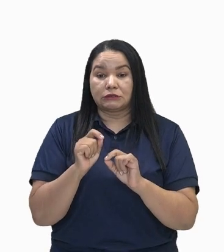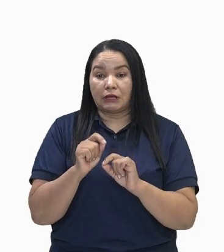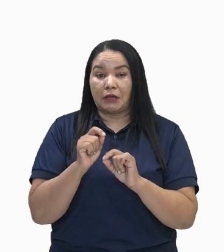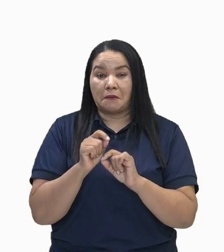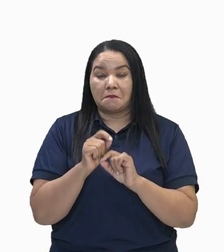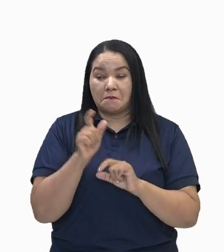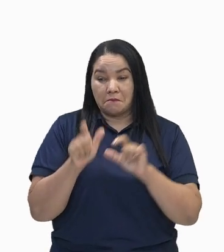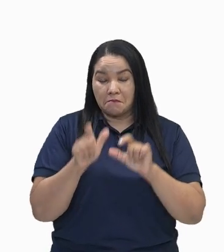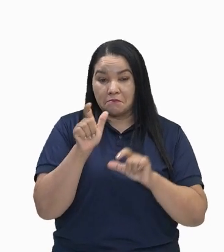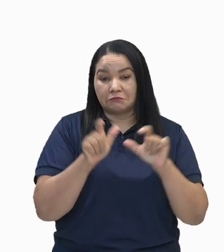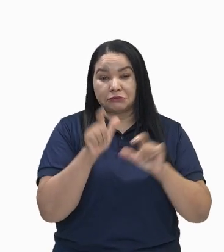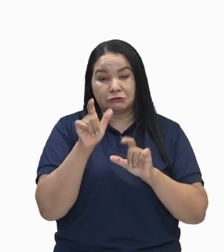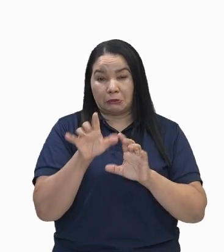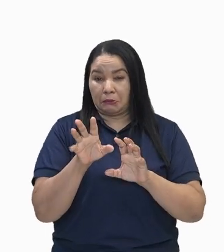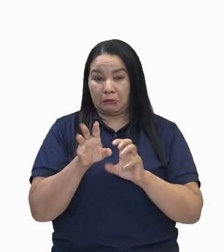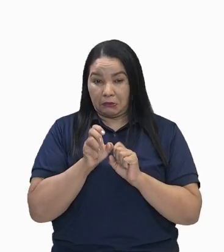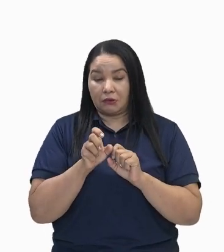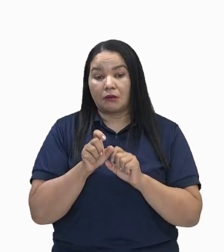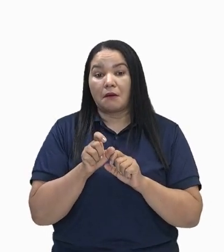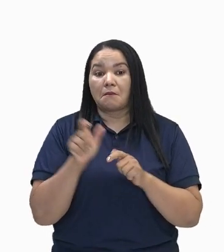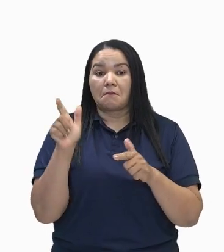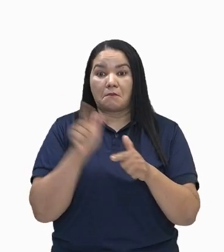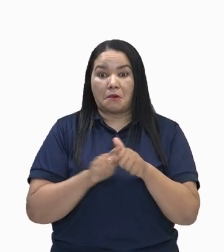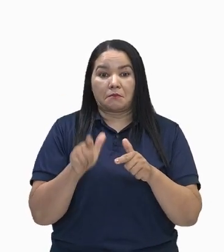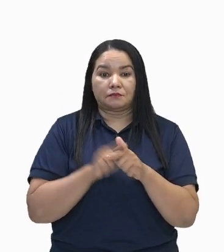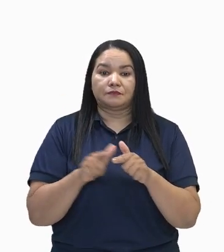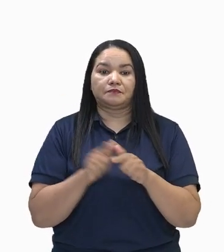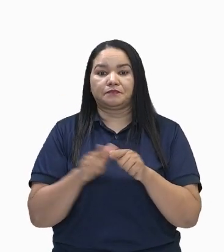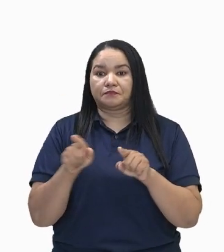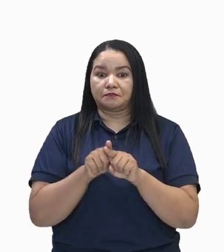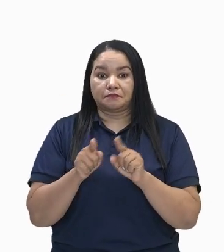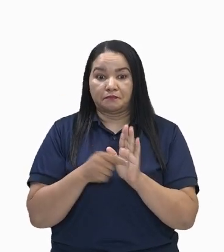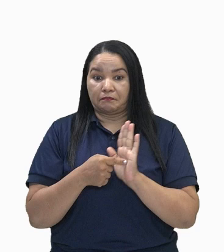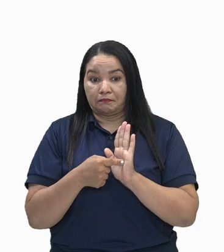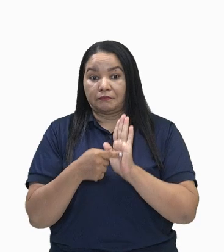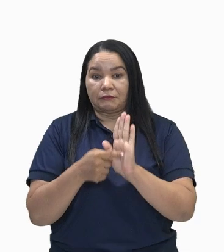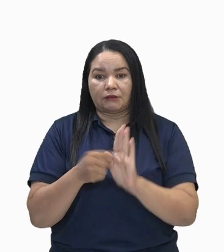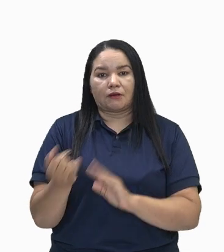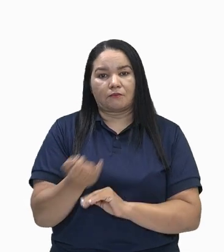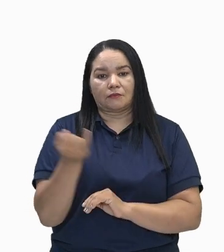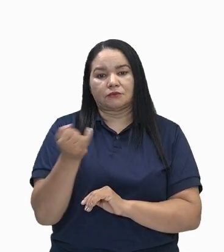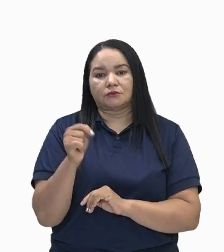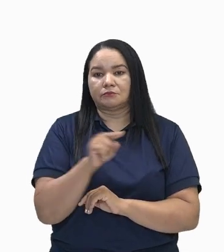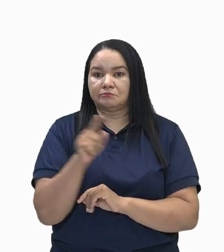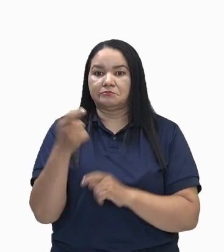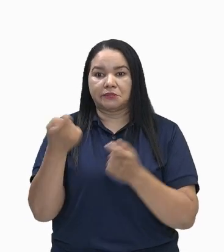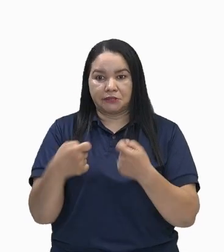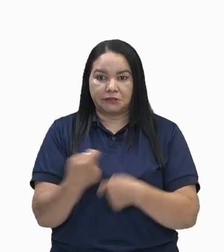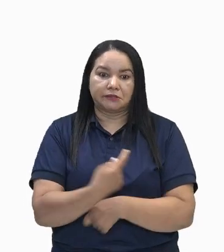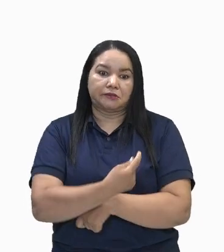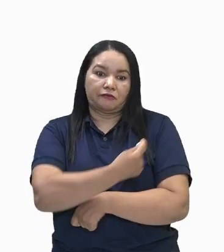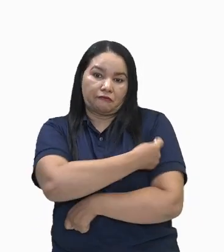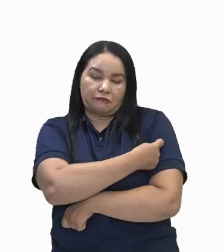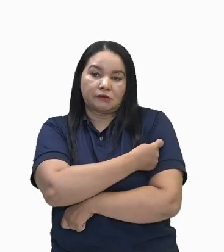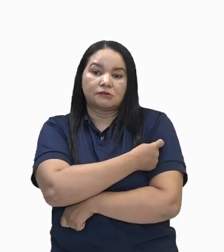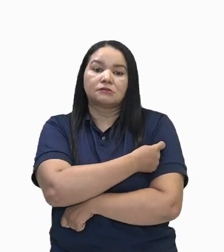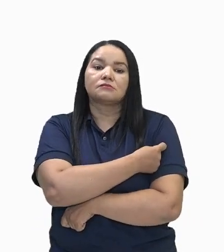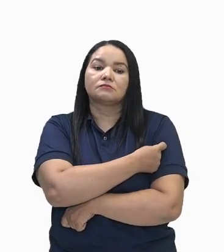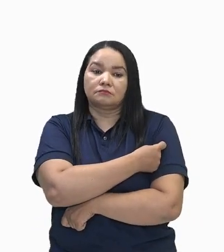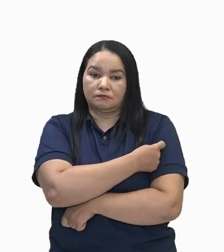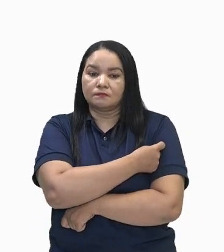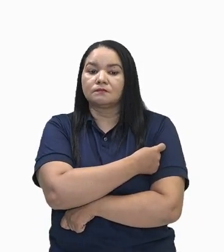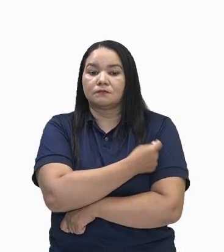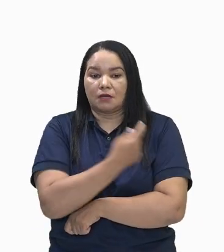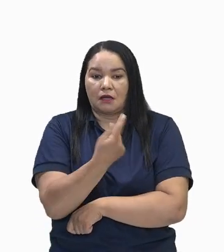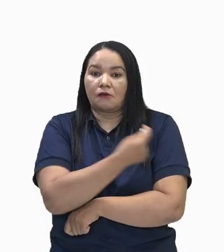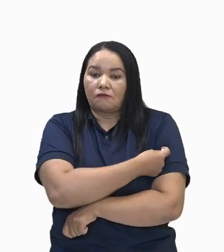de casos, destacando aí a importância da vacinação contra o